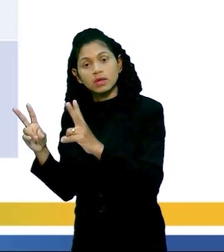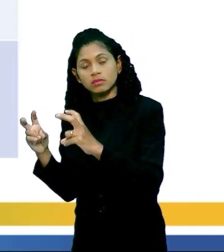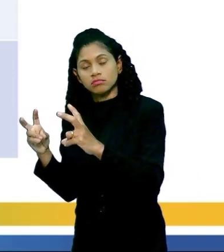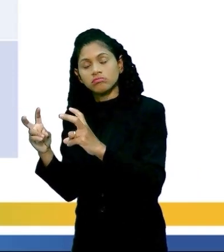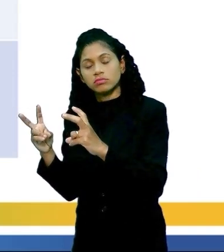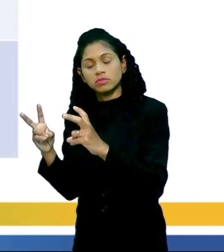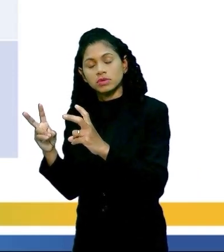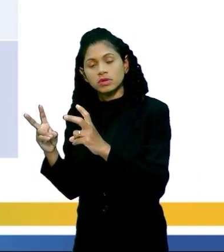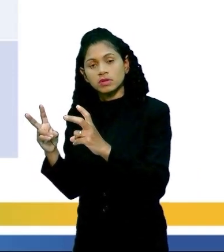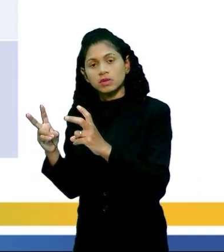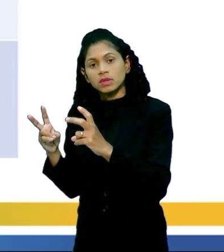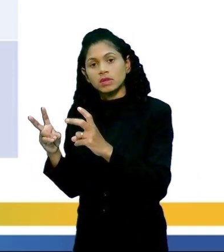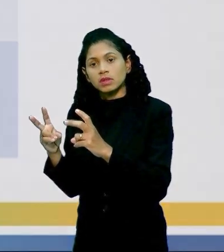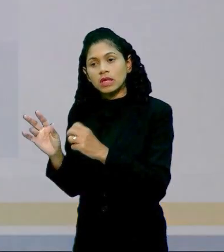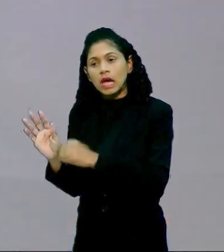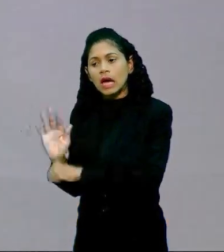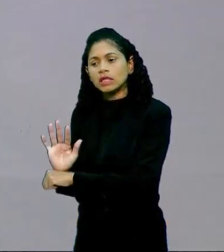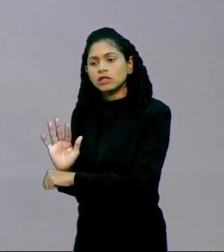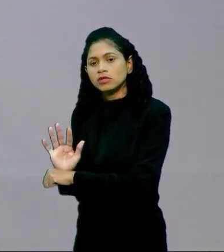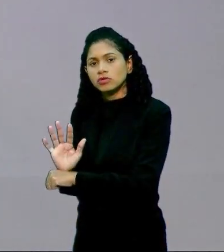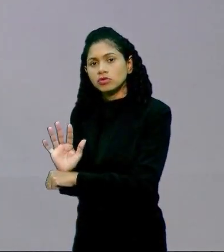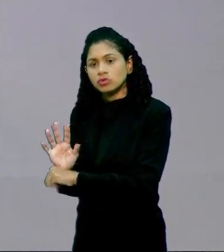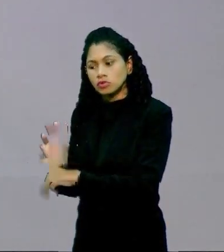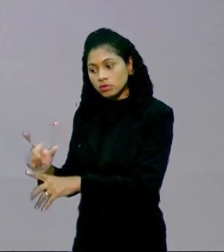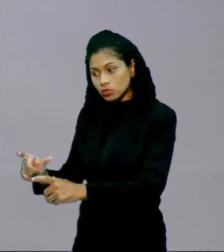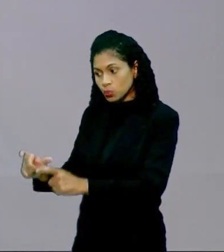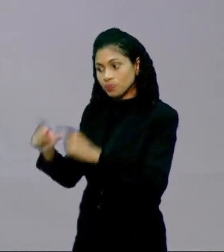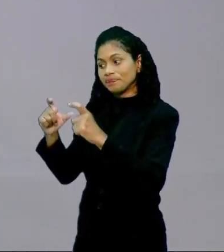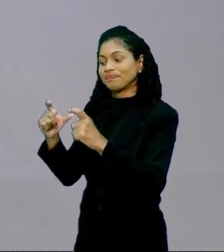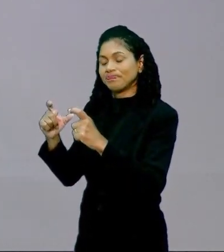interesse. Então, aquilo que eu falava, né? O título tem que